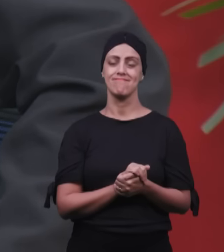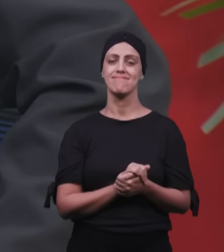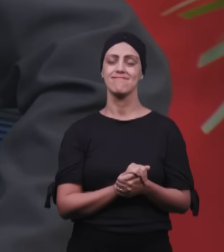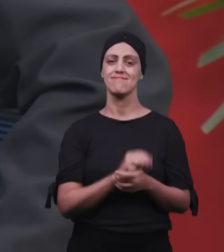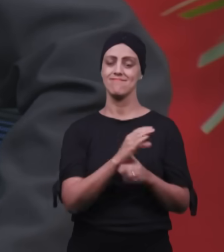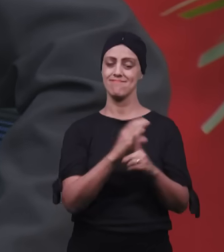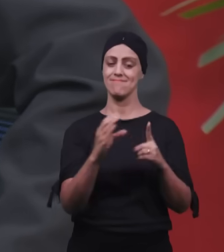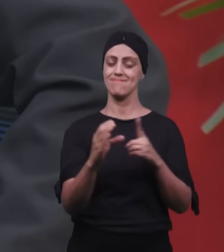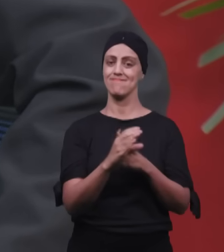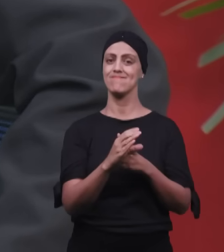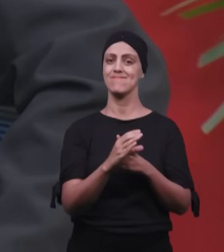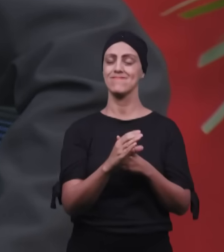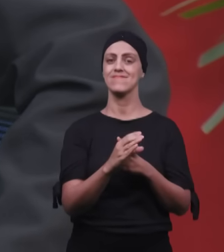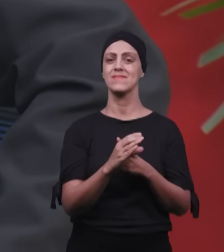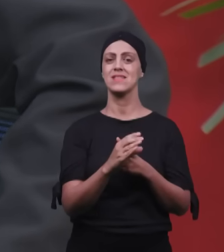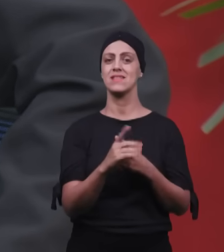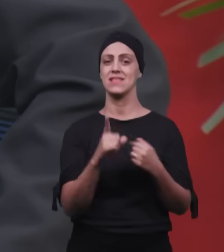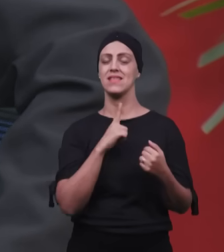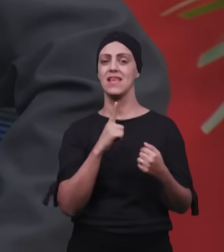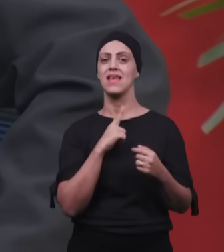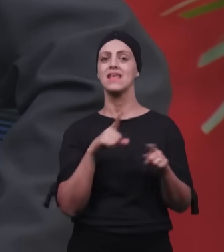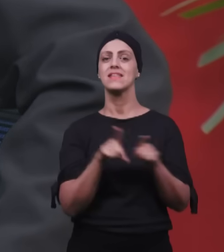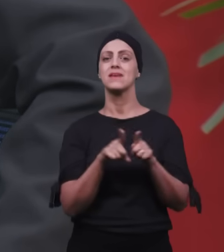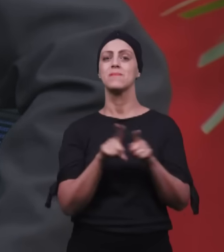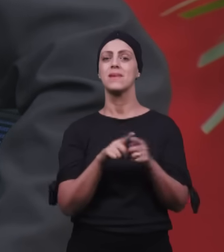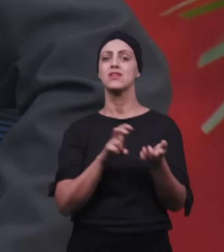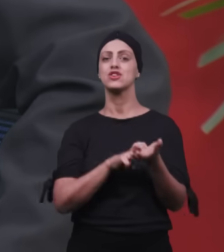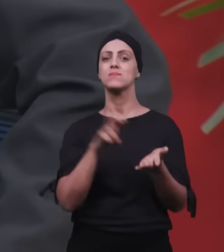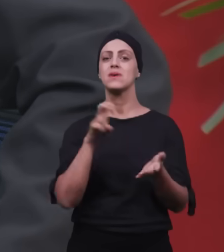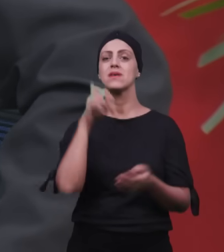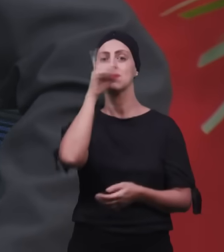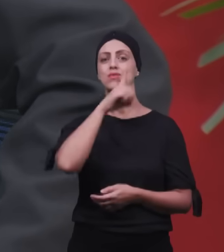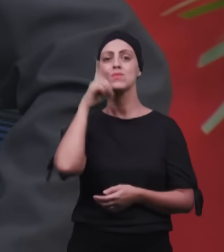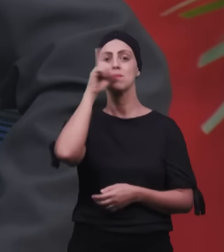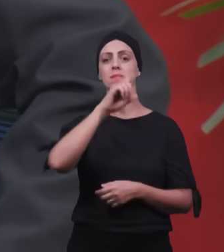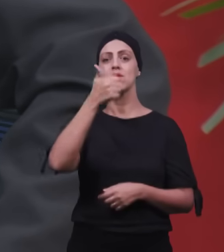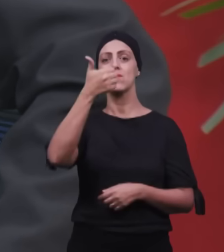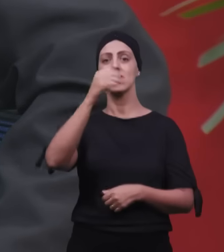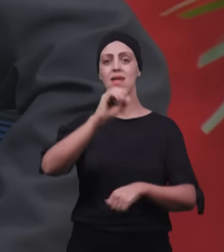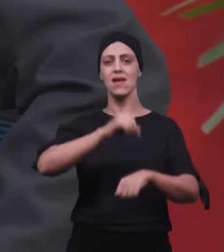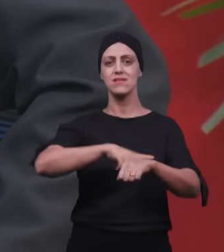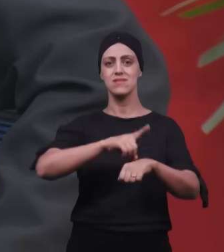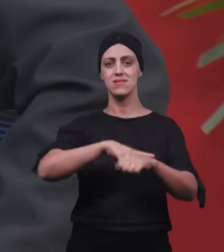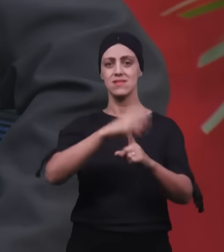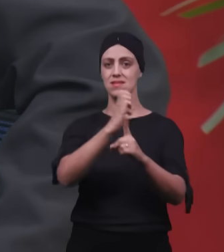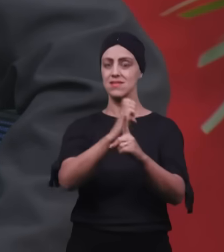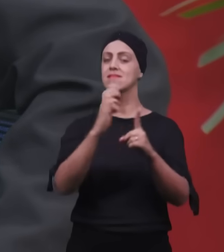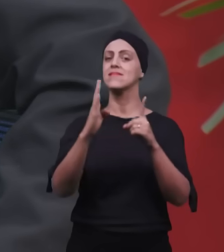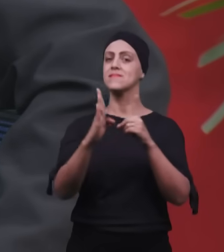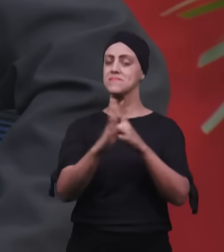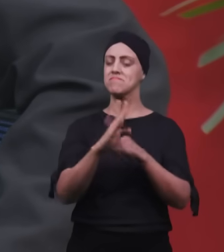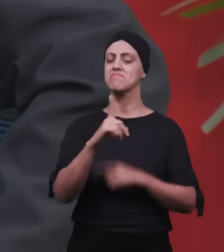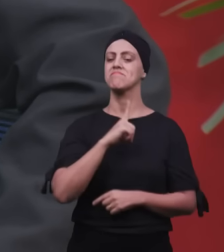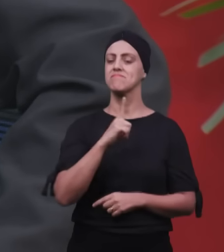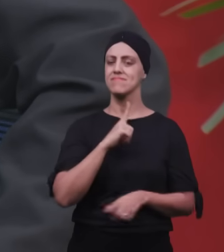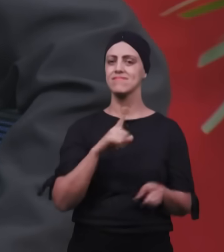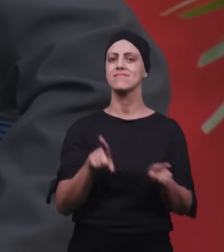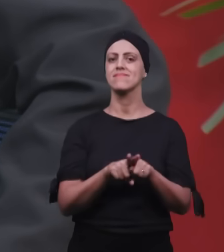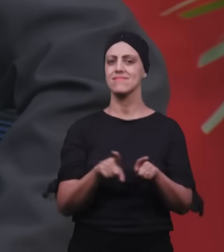atual domingo às 10 horas da manhã tem escola Bíblica que é um são estudos